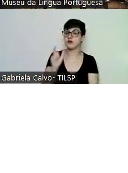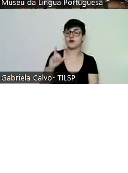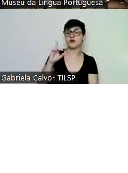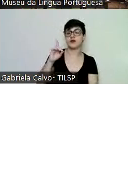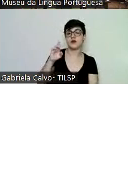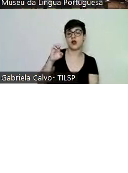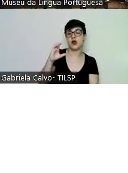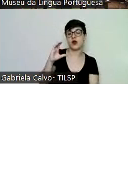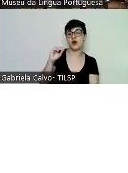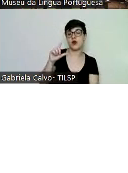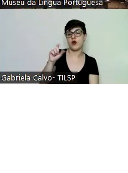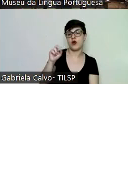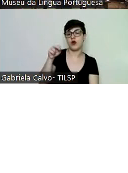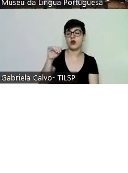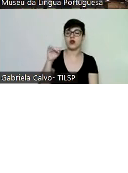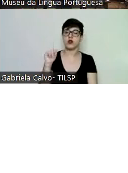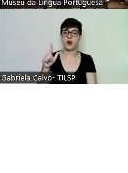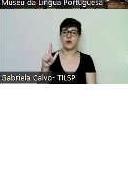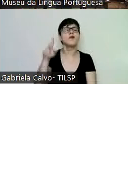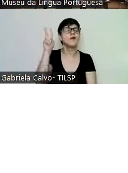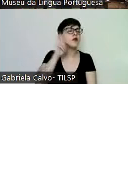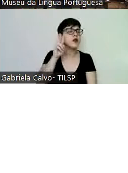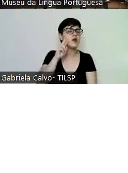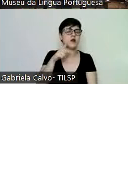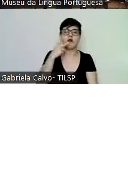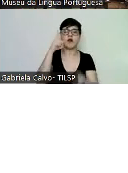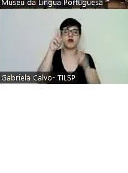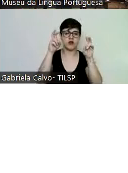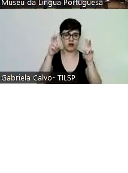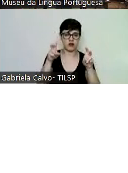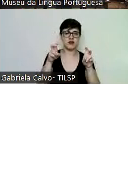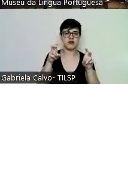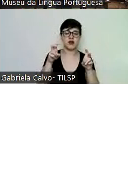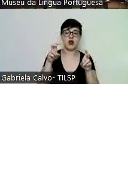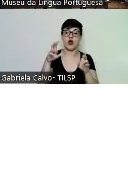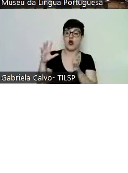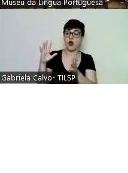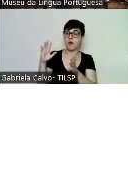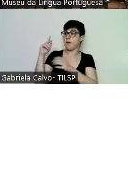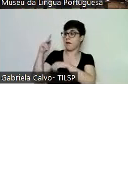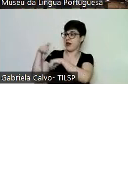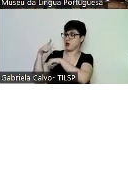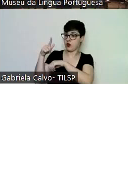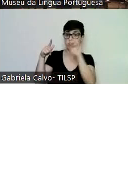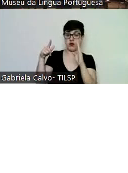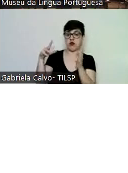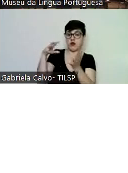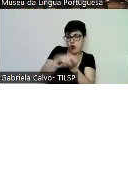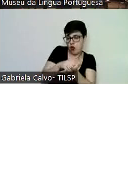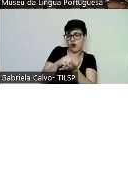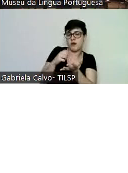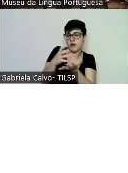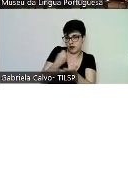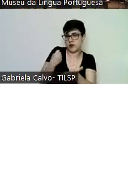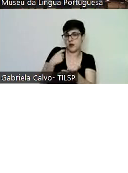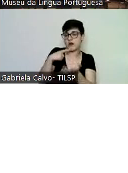que a gente estava querendo dizer quando a gente estava falando de colonialidade né então tem postura e né então isso é uma coisa que a gente